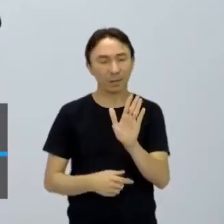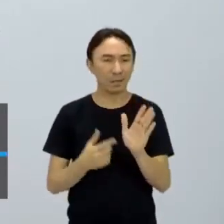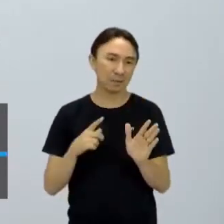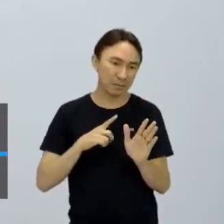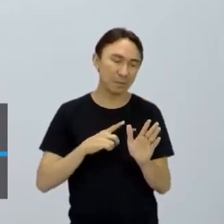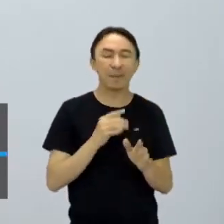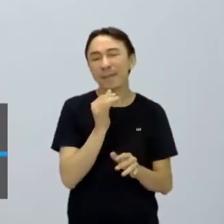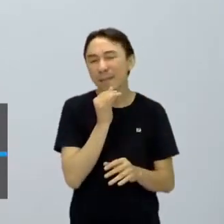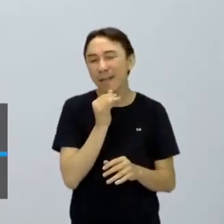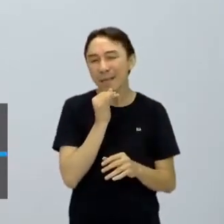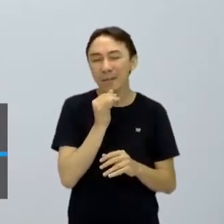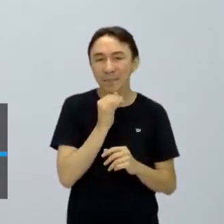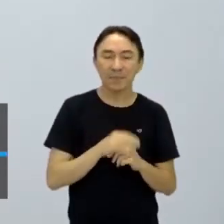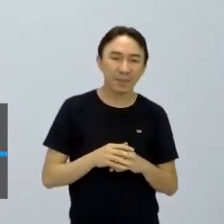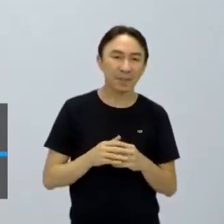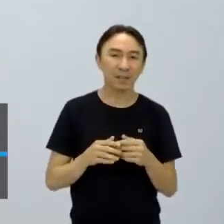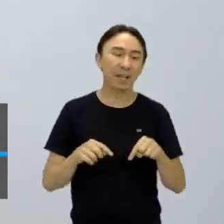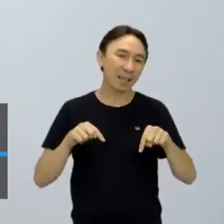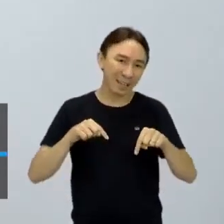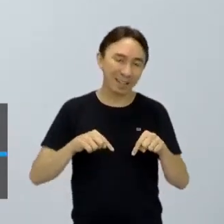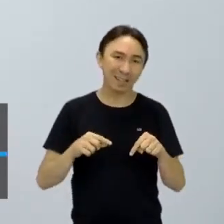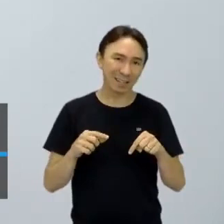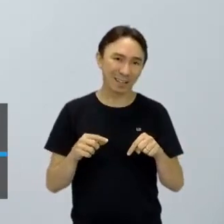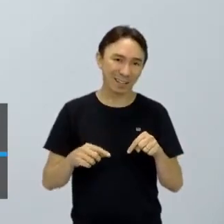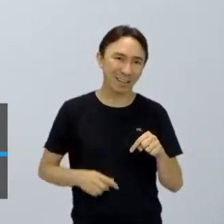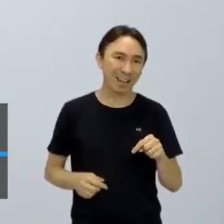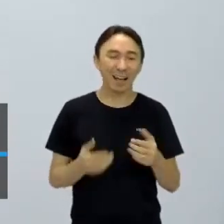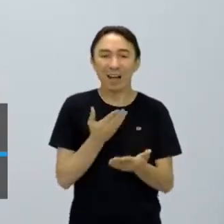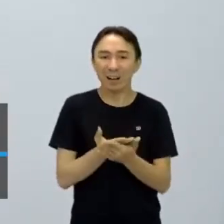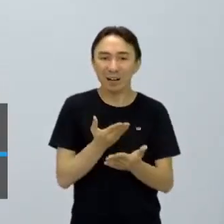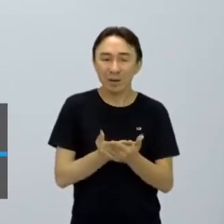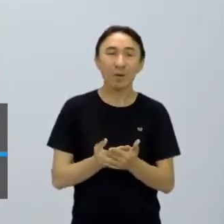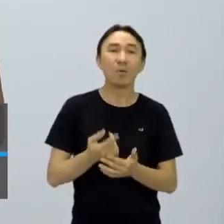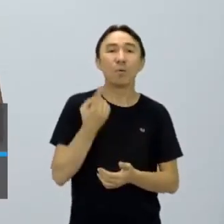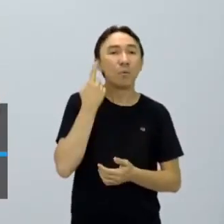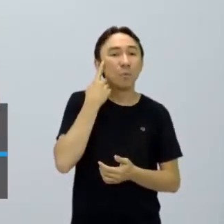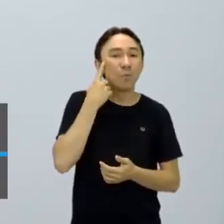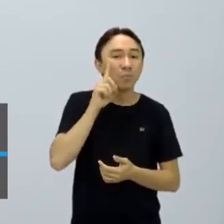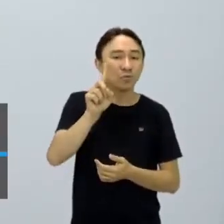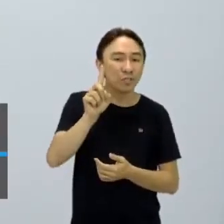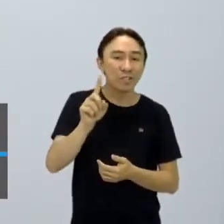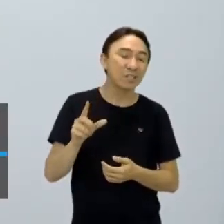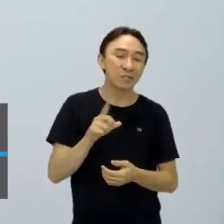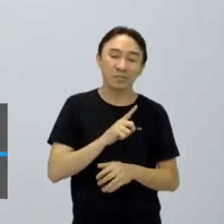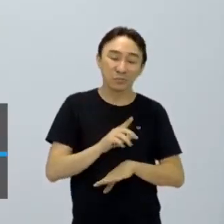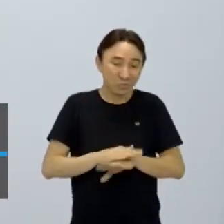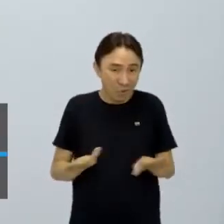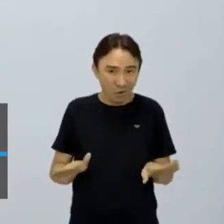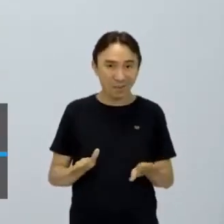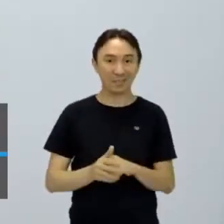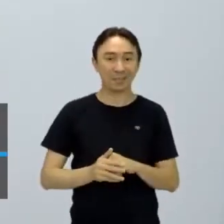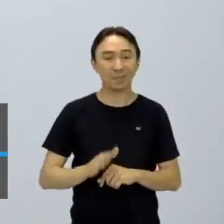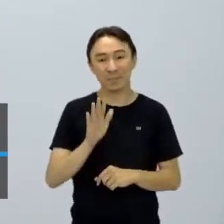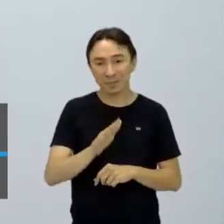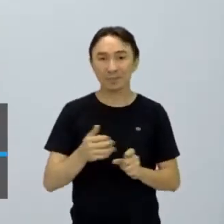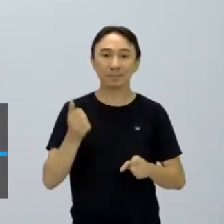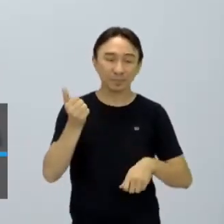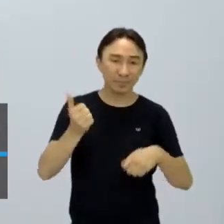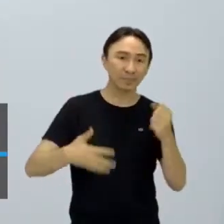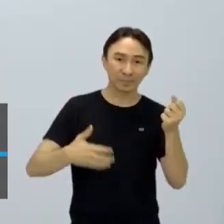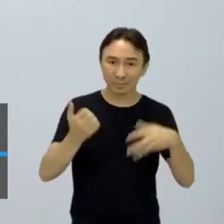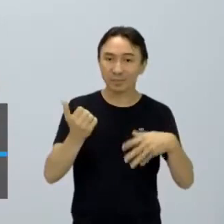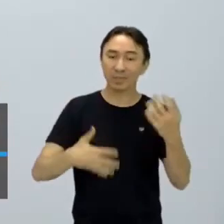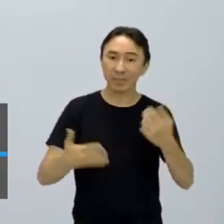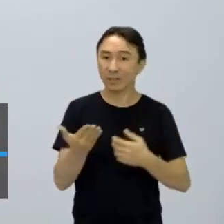porque afinal de contas a gente está só com uma aula semanal, mas eu espero que com a explicação que eu der aqui vocês possam rever essa aula